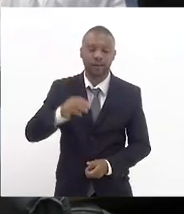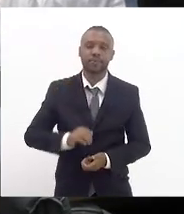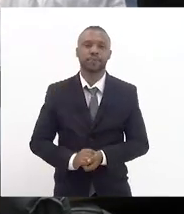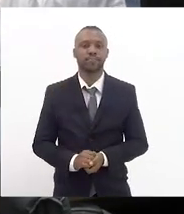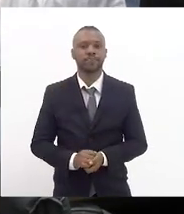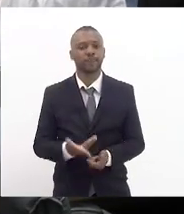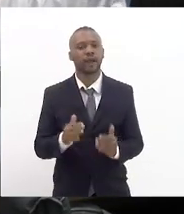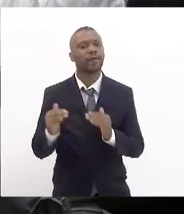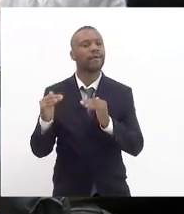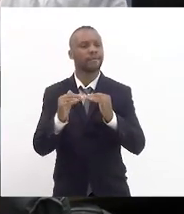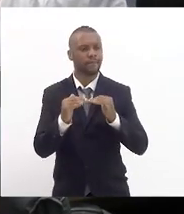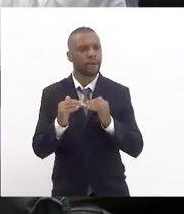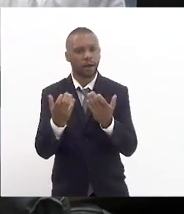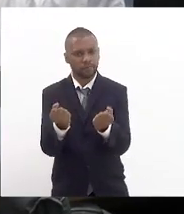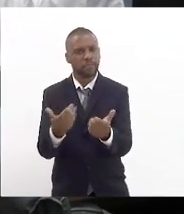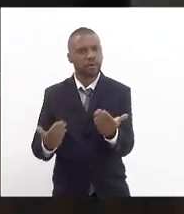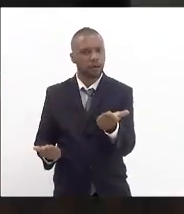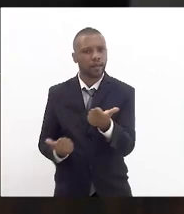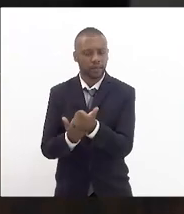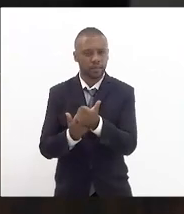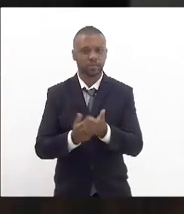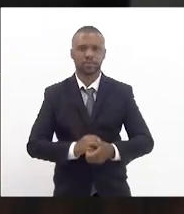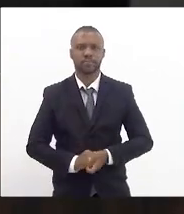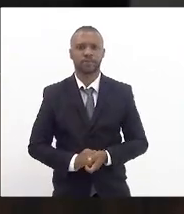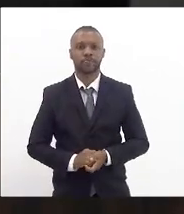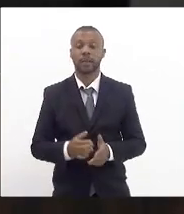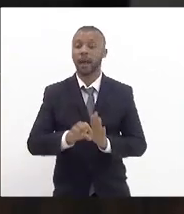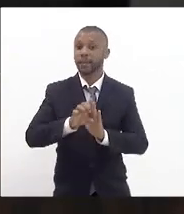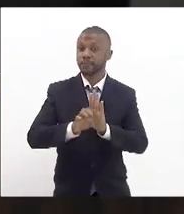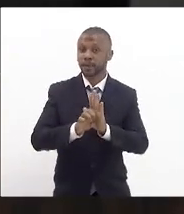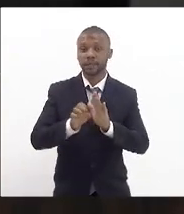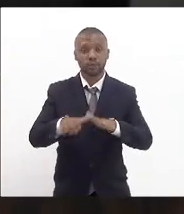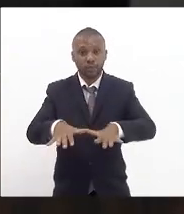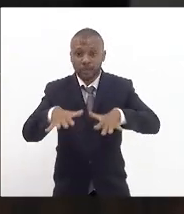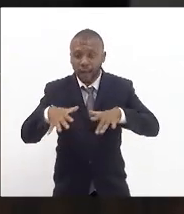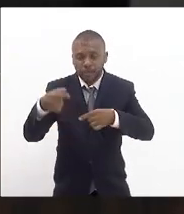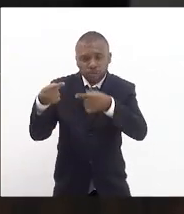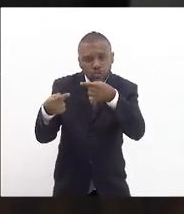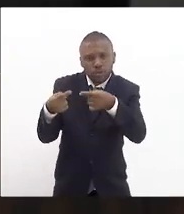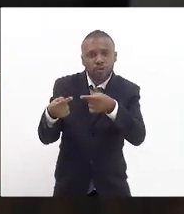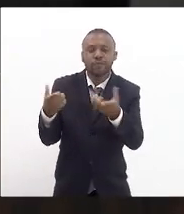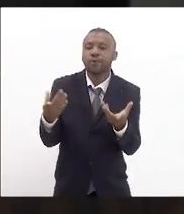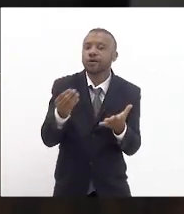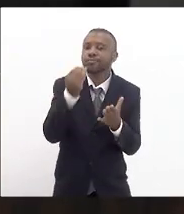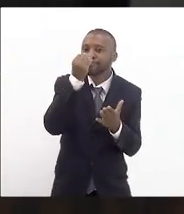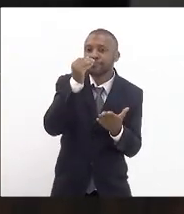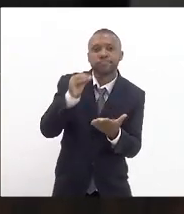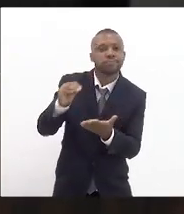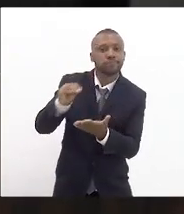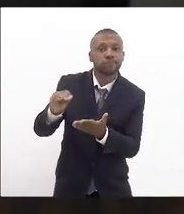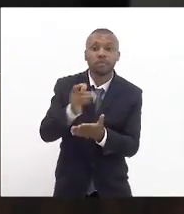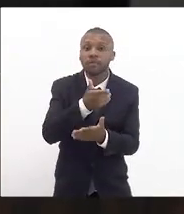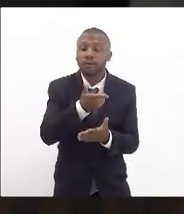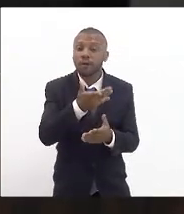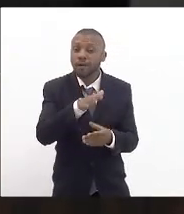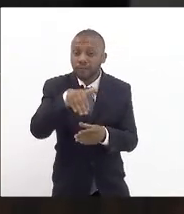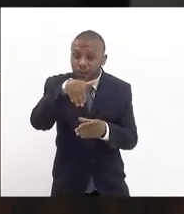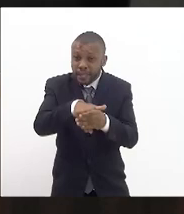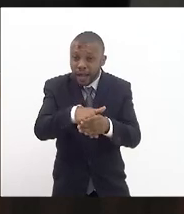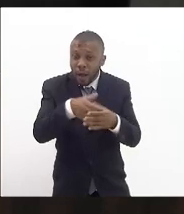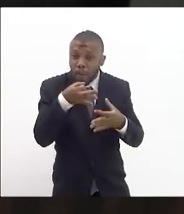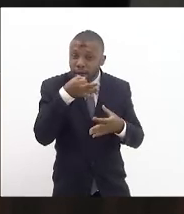Favorável. As emendas de plenário foram rejeitadas. Então, vamos votar o parecer da Comissão de Constituição e Justiça. Os senhores que aprovam, permaneçam como